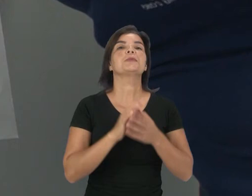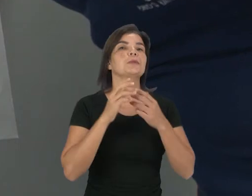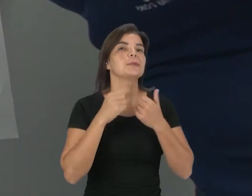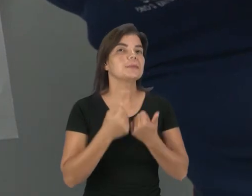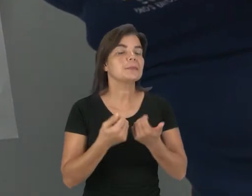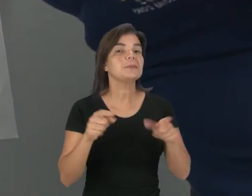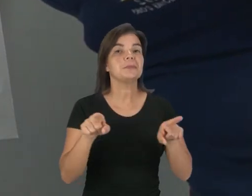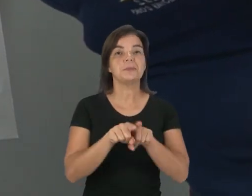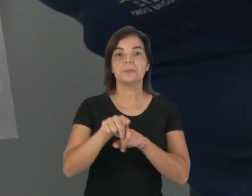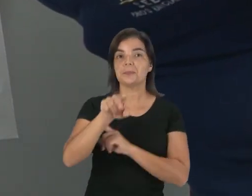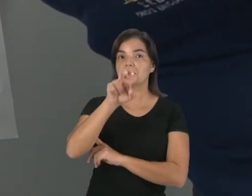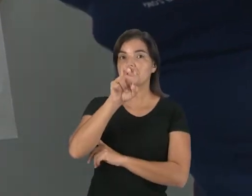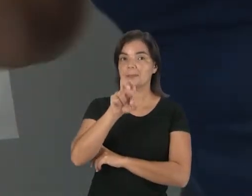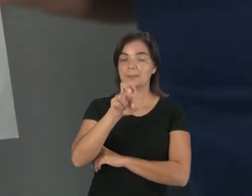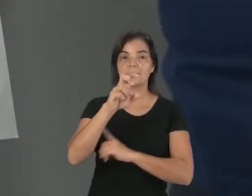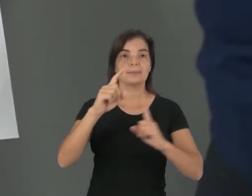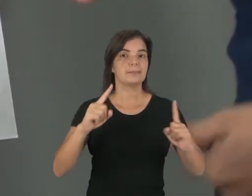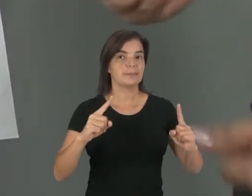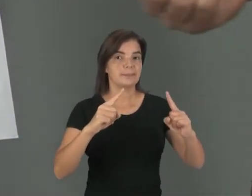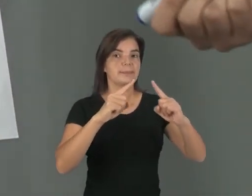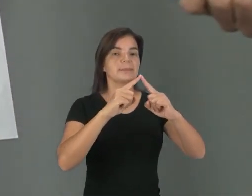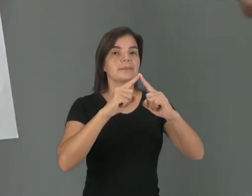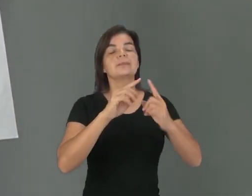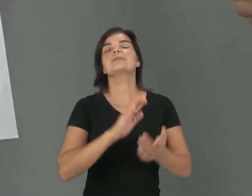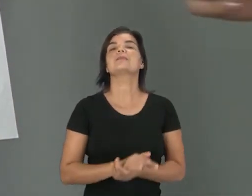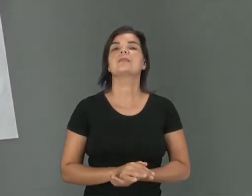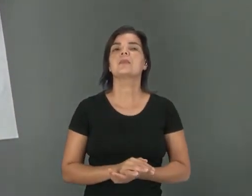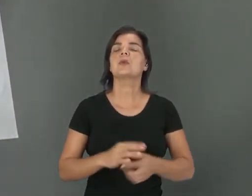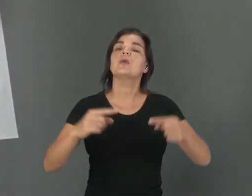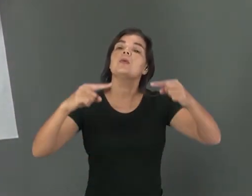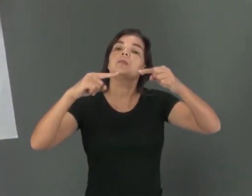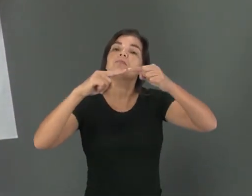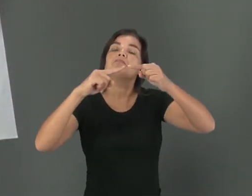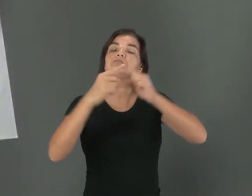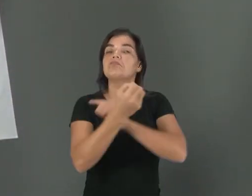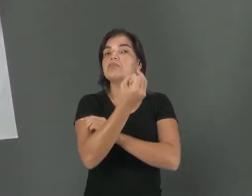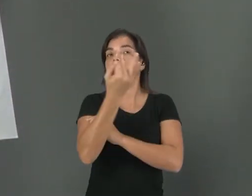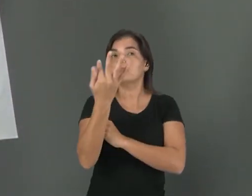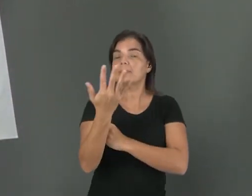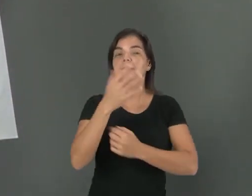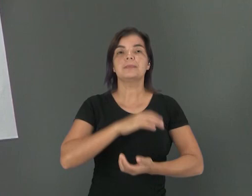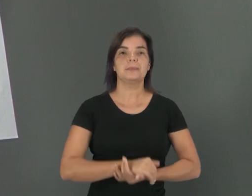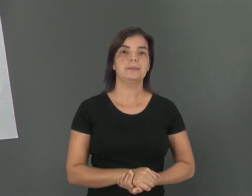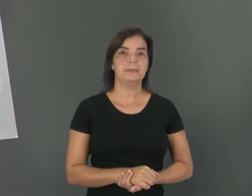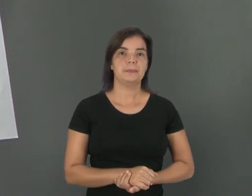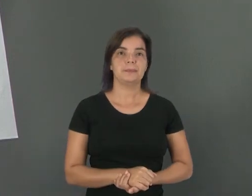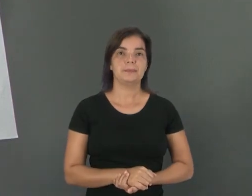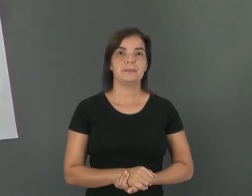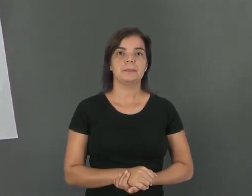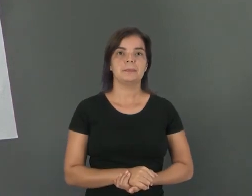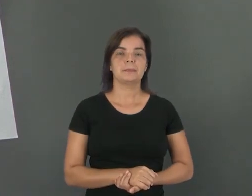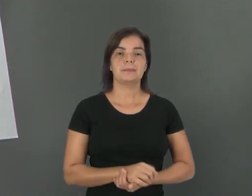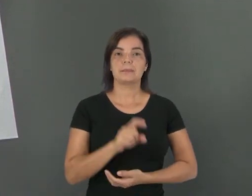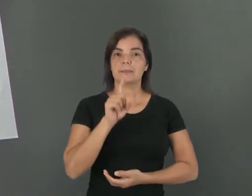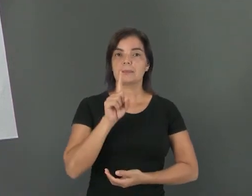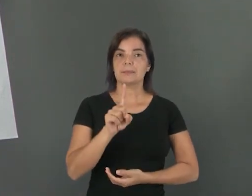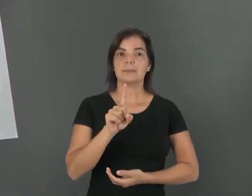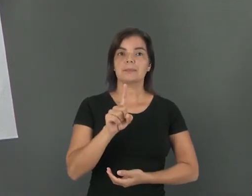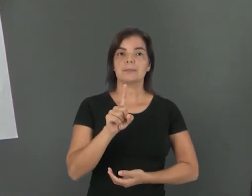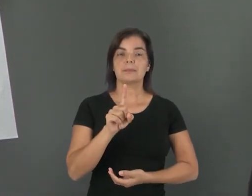Muito bem, nós temos 5 vértices. E as arestas? Nós temos